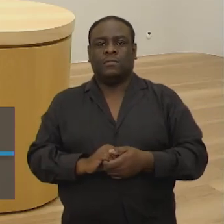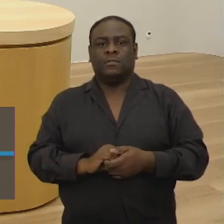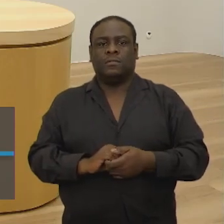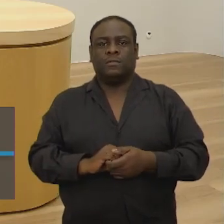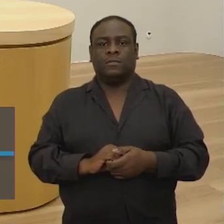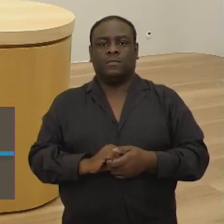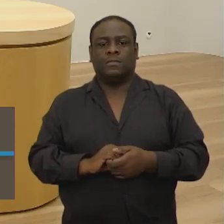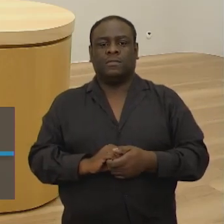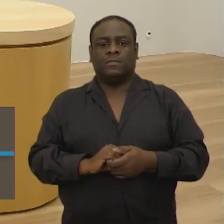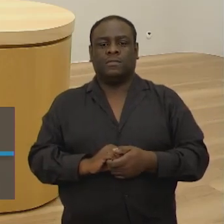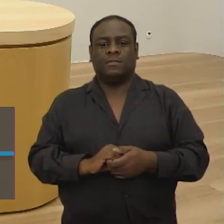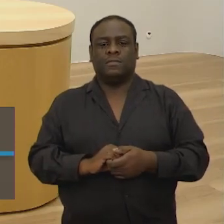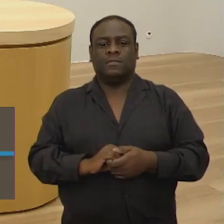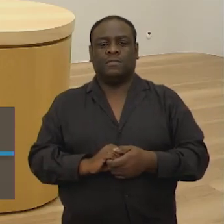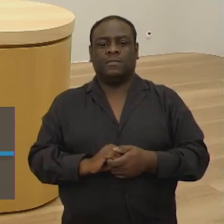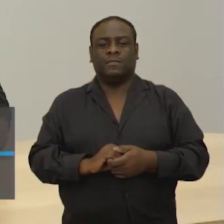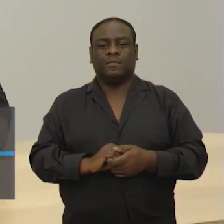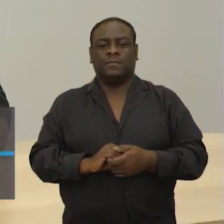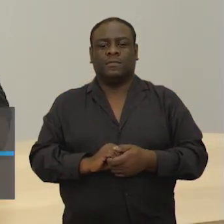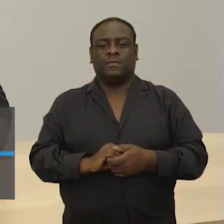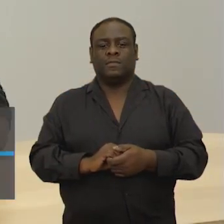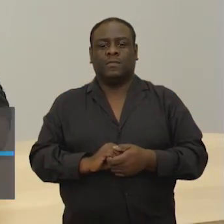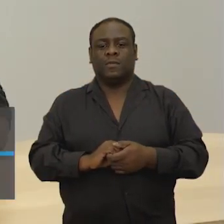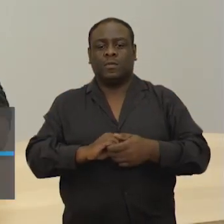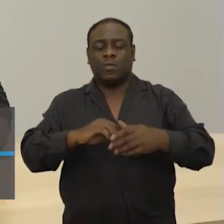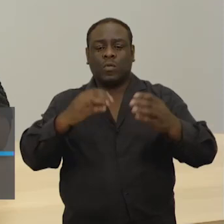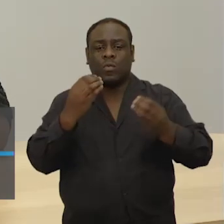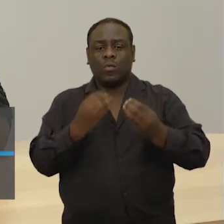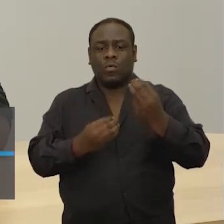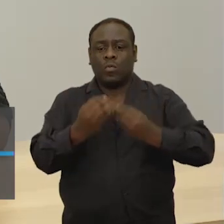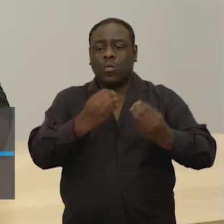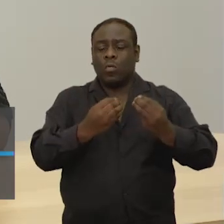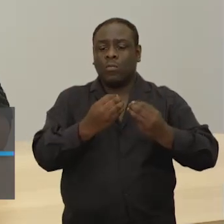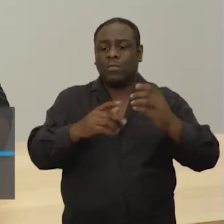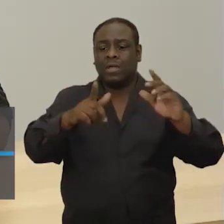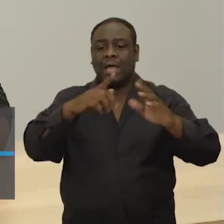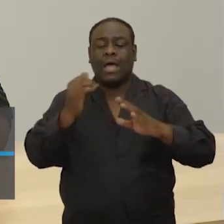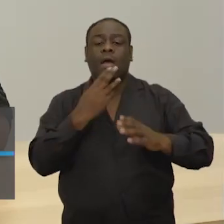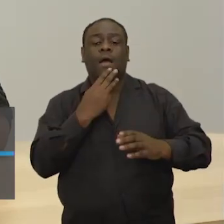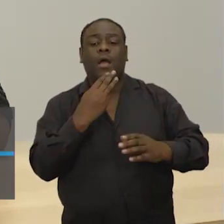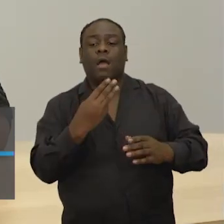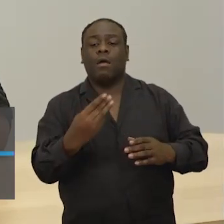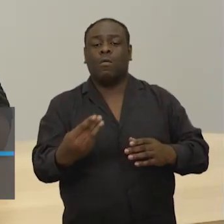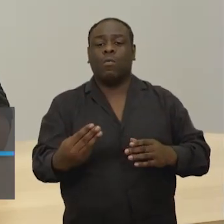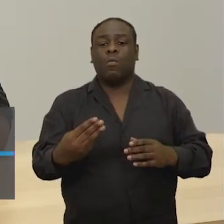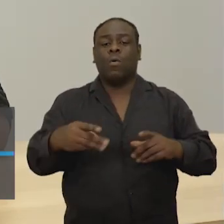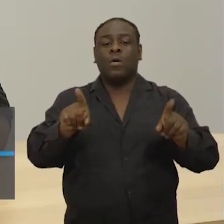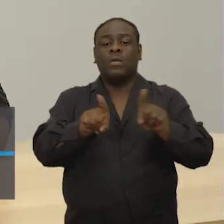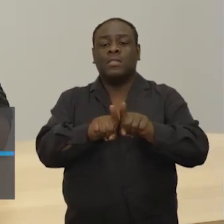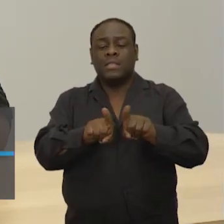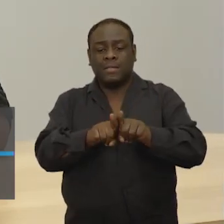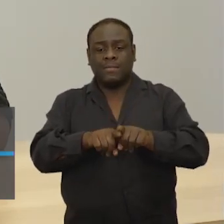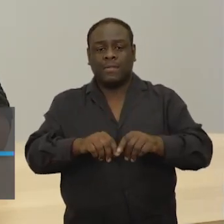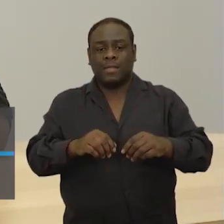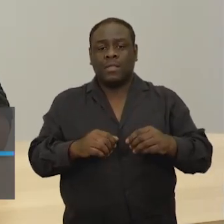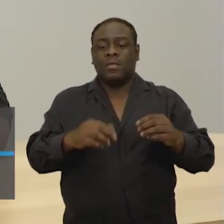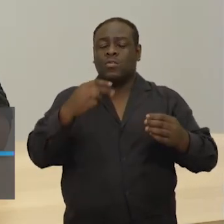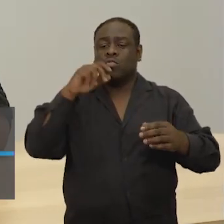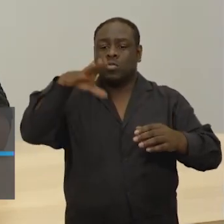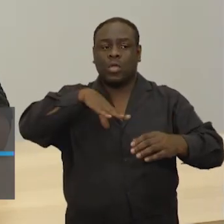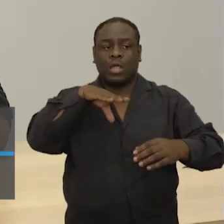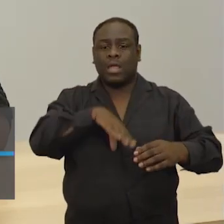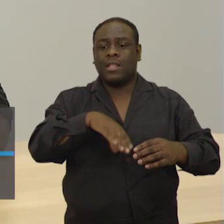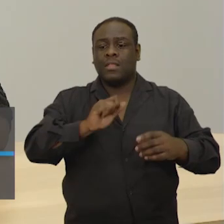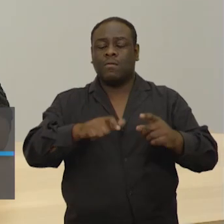bom. É isso. Então, olha só, você viu como que é que funciona, né? A cor, a sinestesia não está ligada só à linguagem,